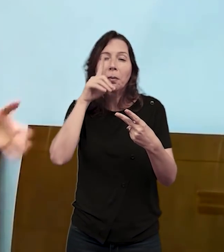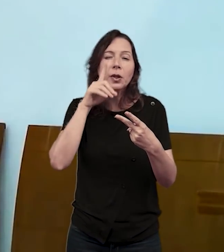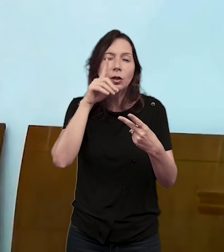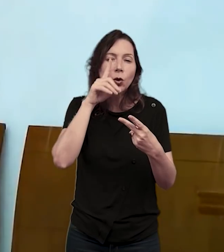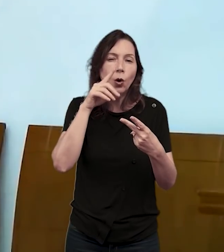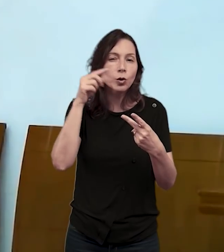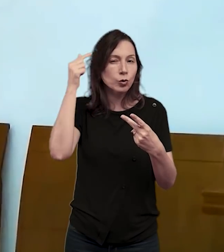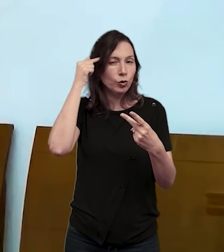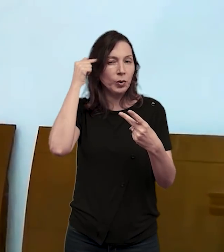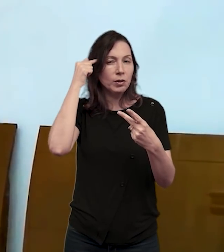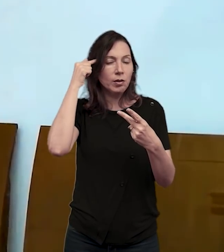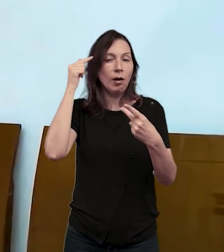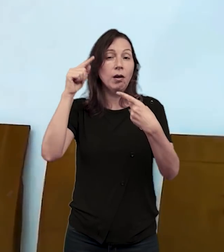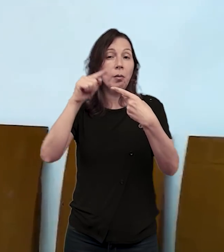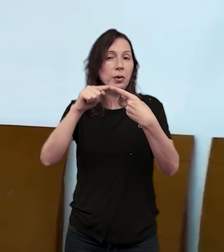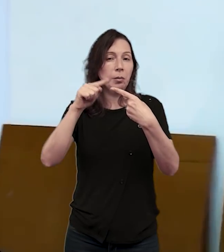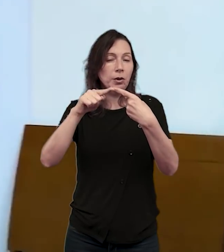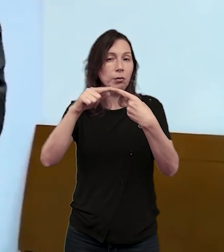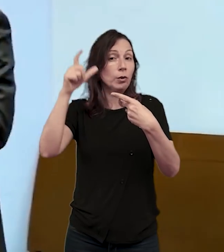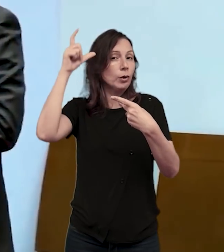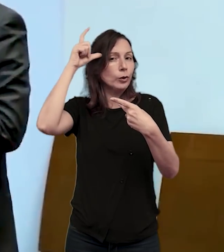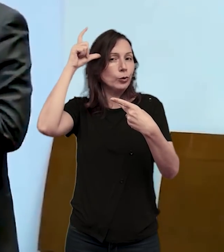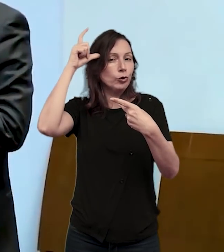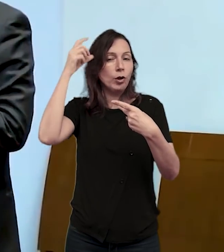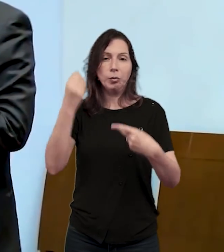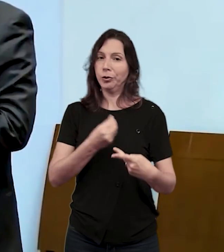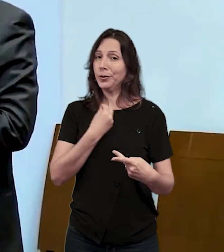mais importante do que é.